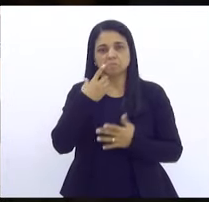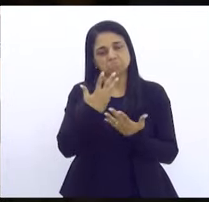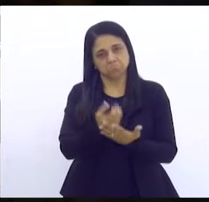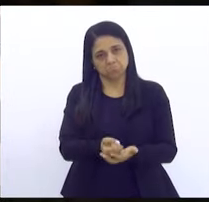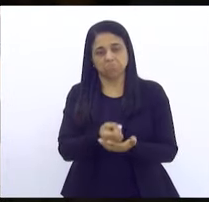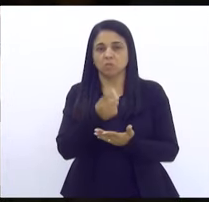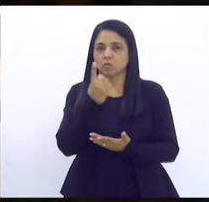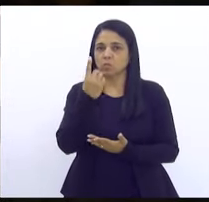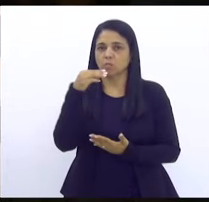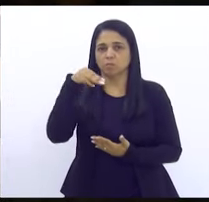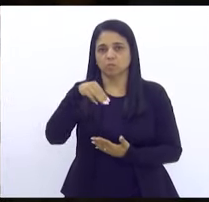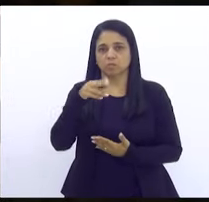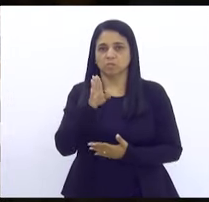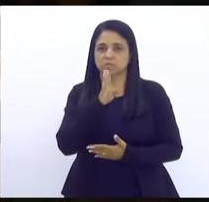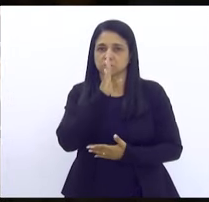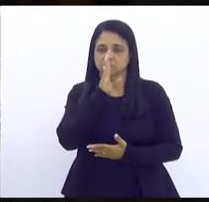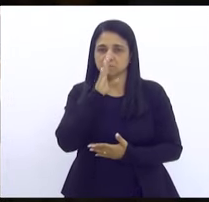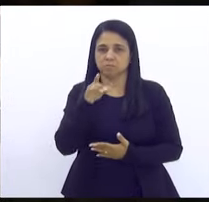um minuto de silêncio